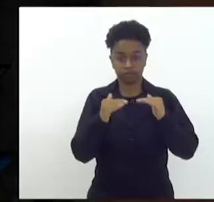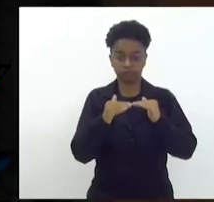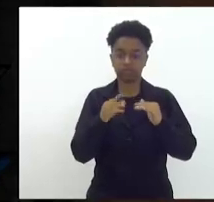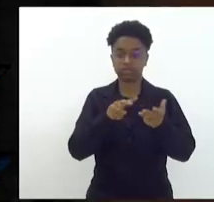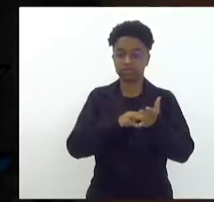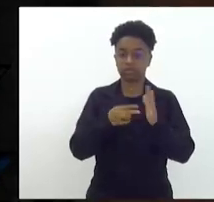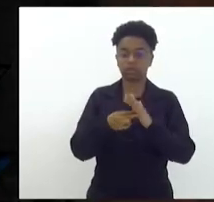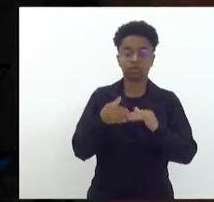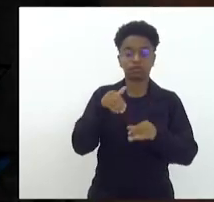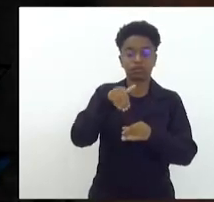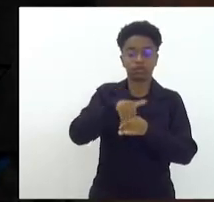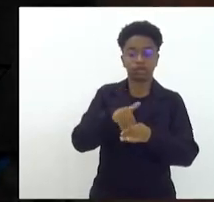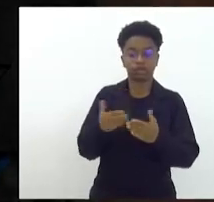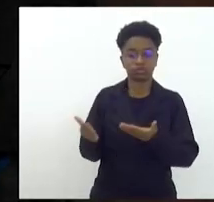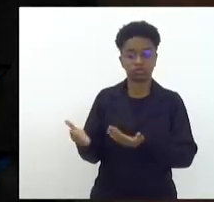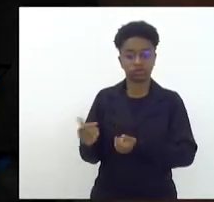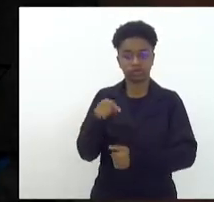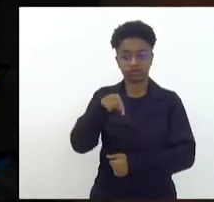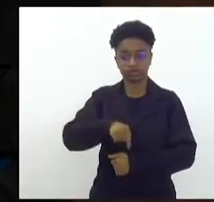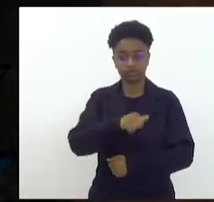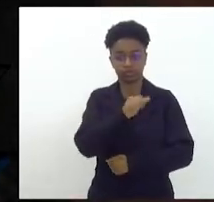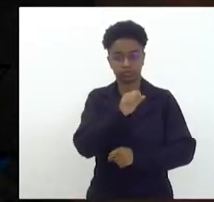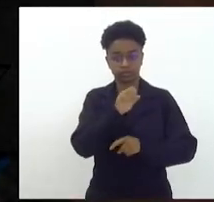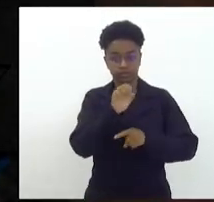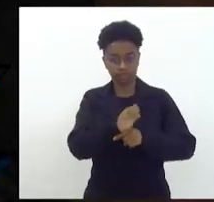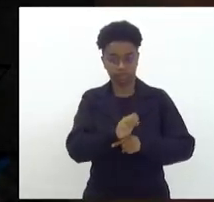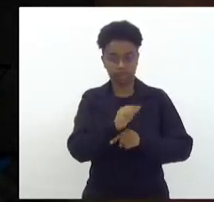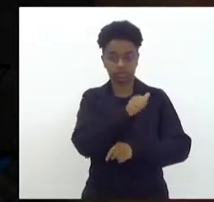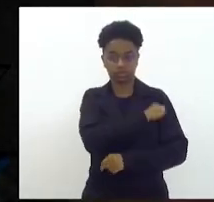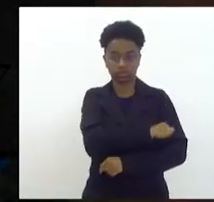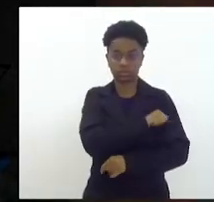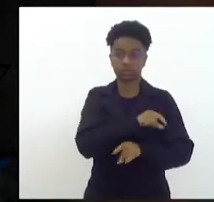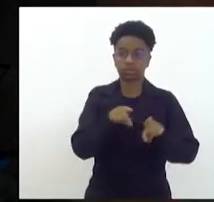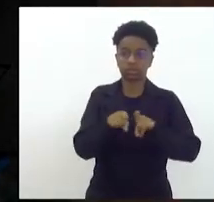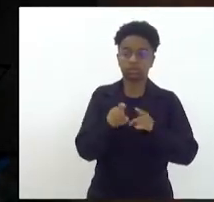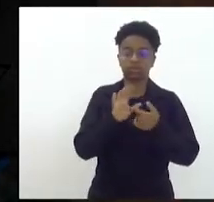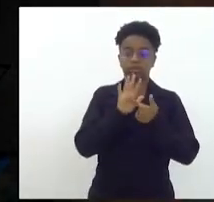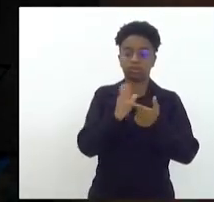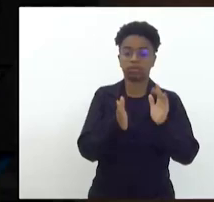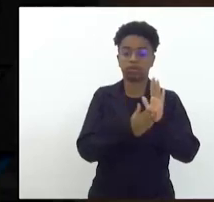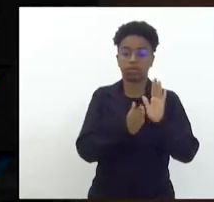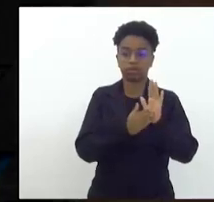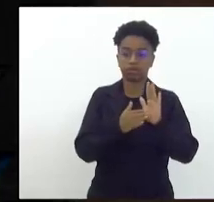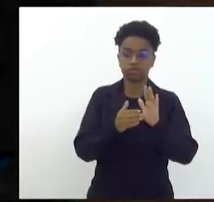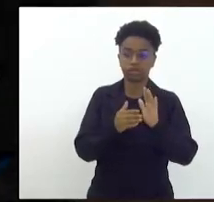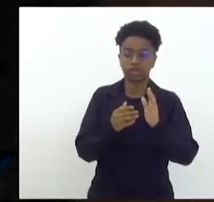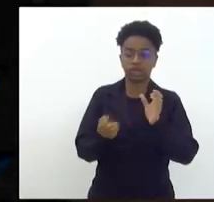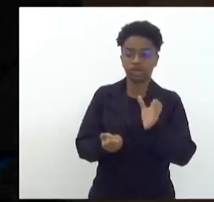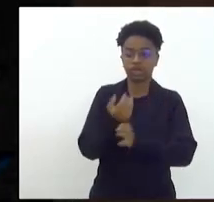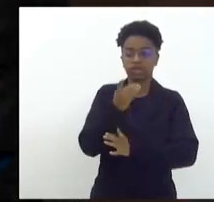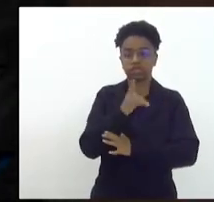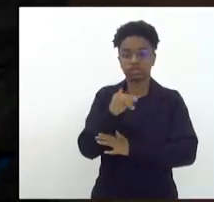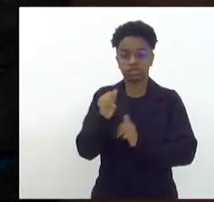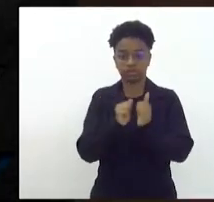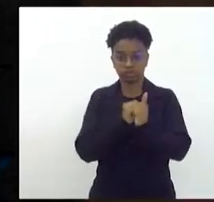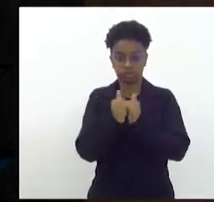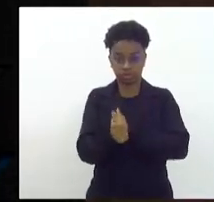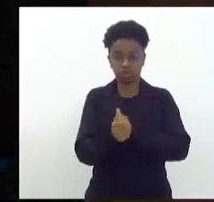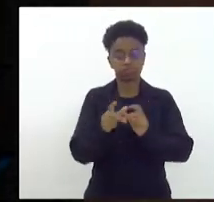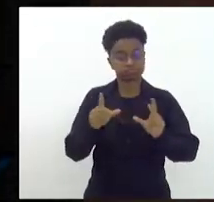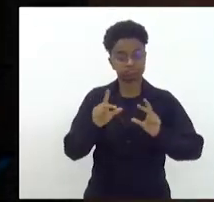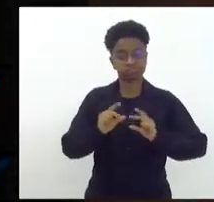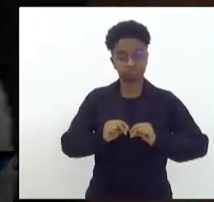na juventude do nosso estado e dizer que a proposta também trazendo o dia do esporte é extremamente meritório e